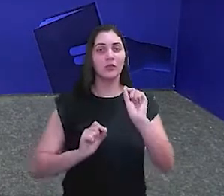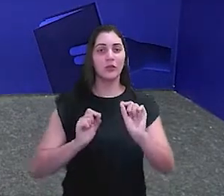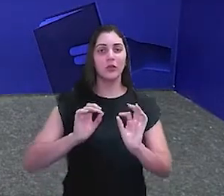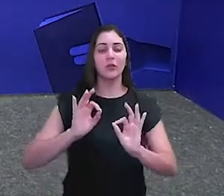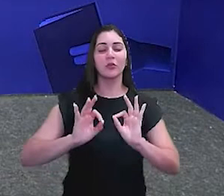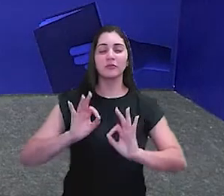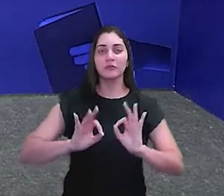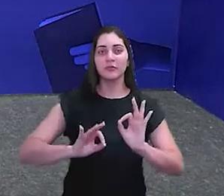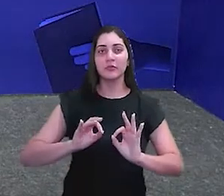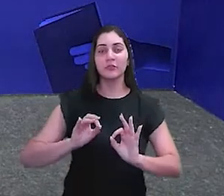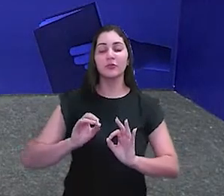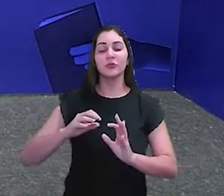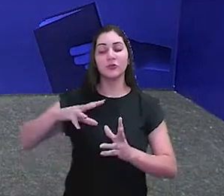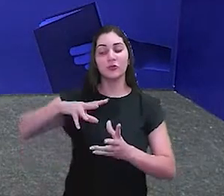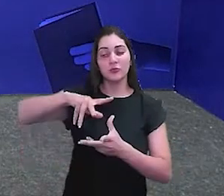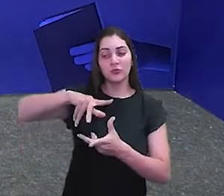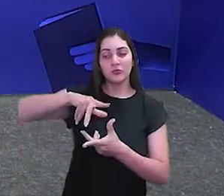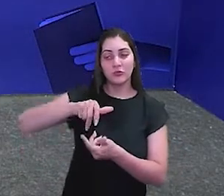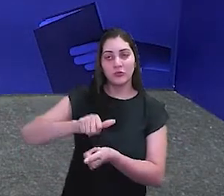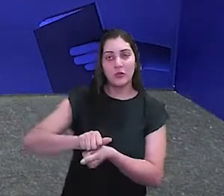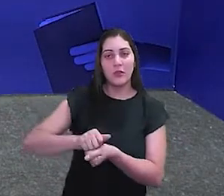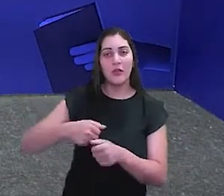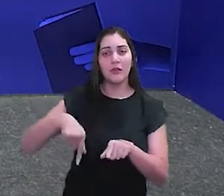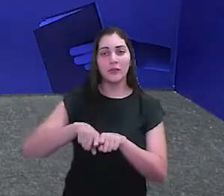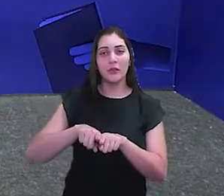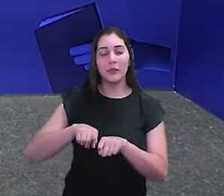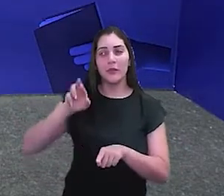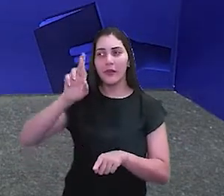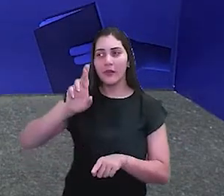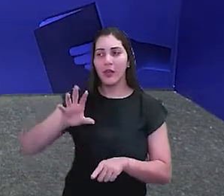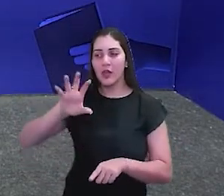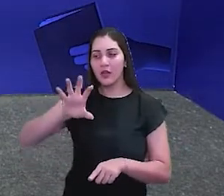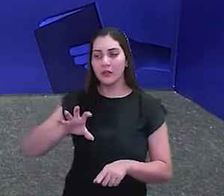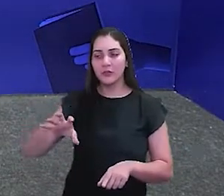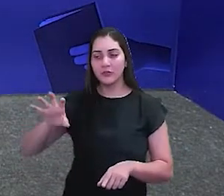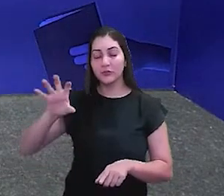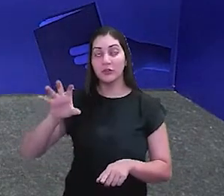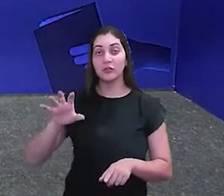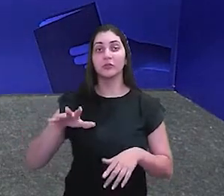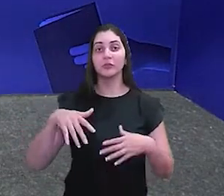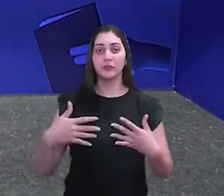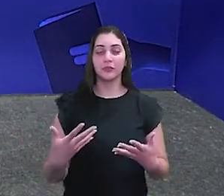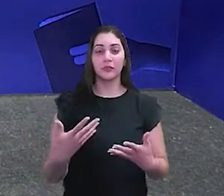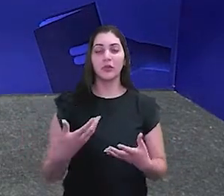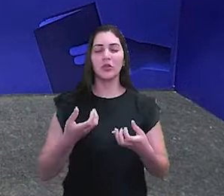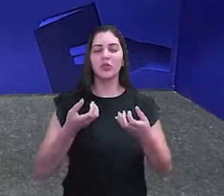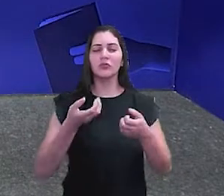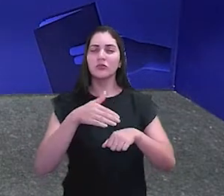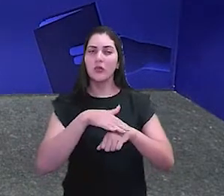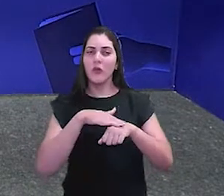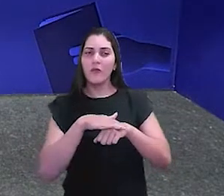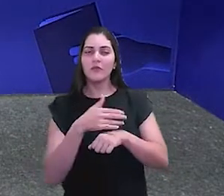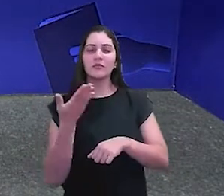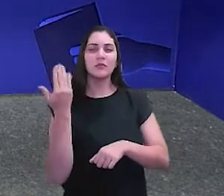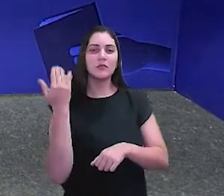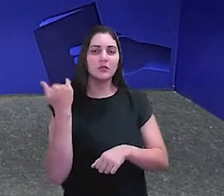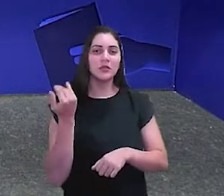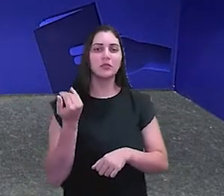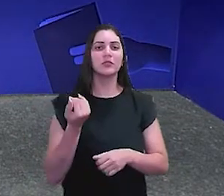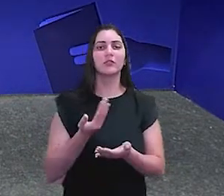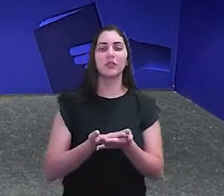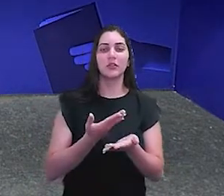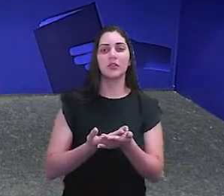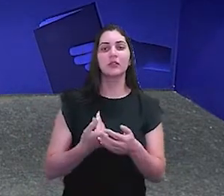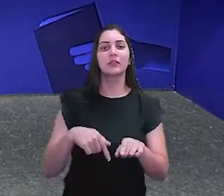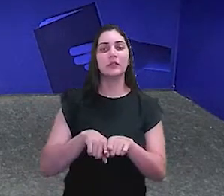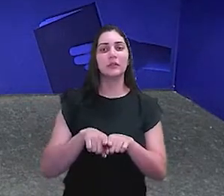e regionais, né? Nós falamos anteriormente, né, de aulas sobre organismos internacionais, falamos sobre